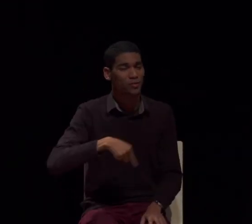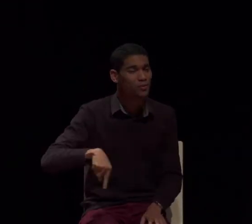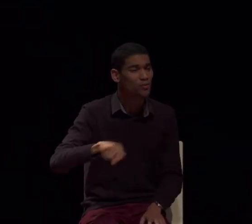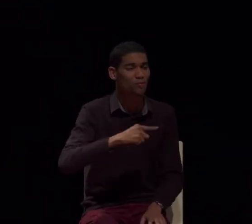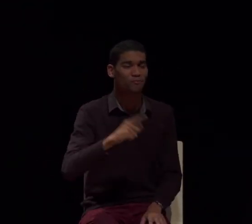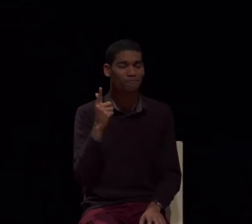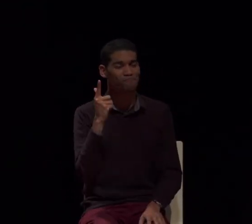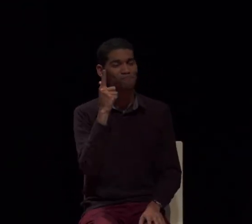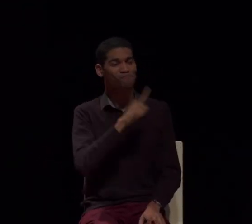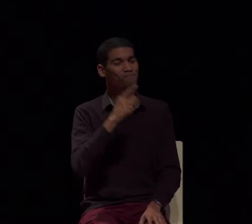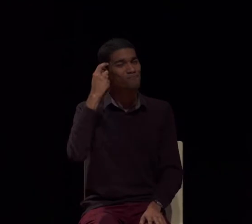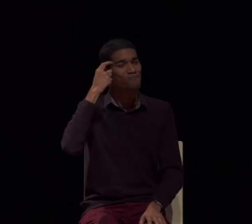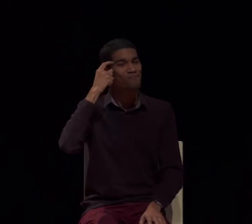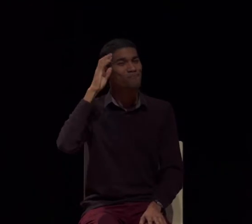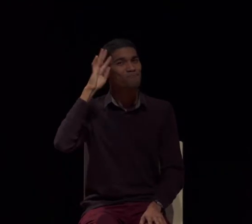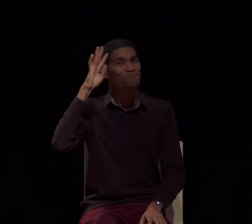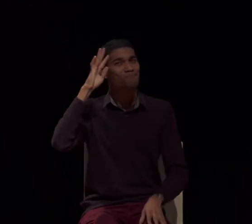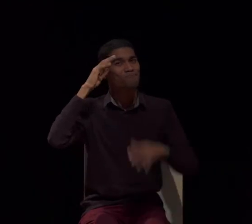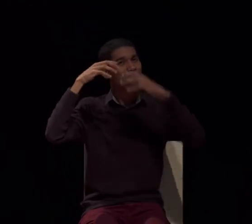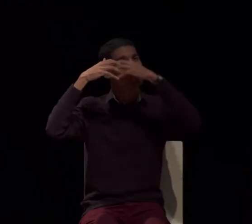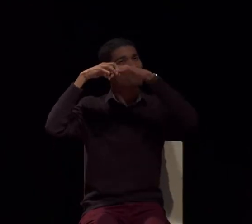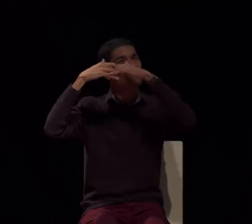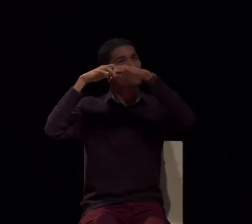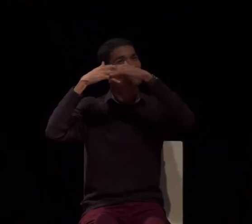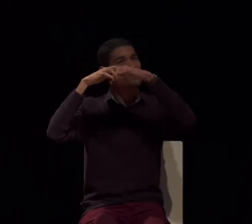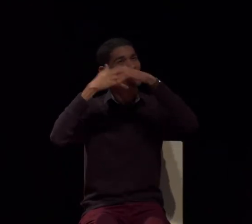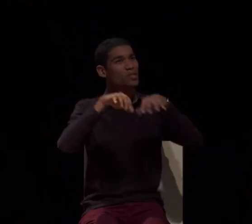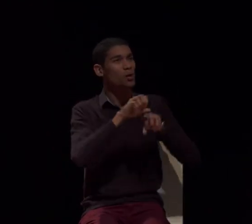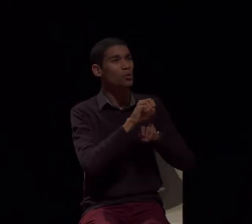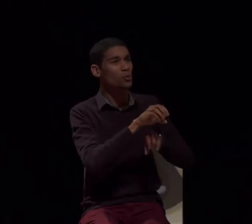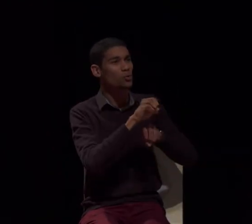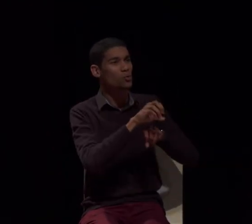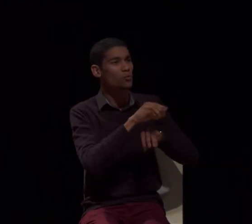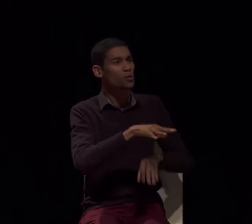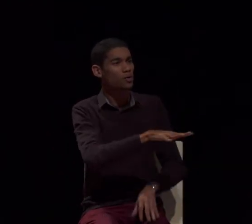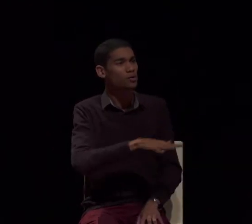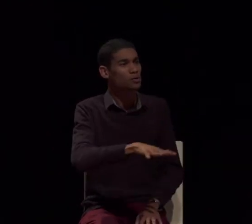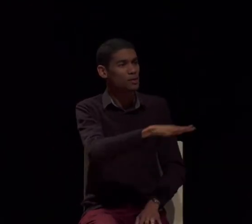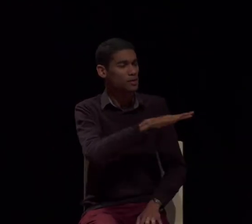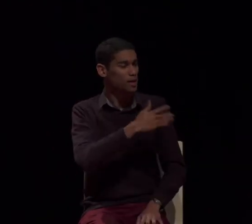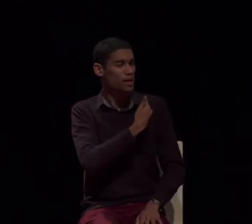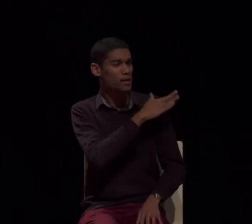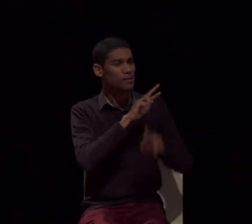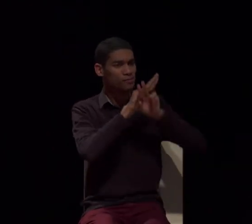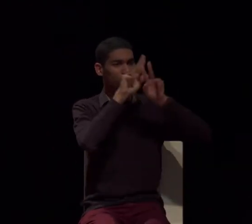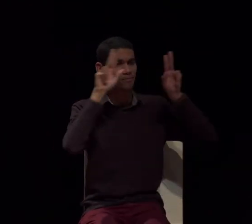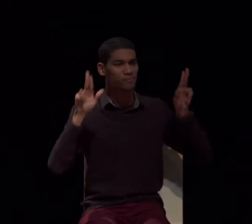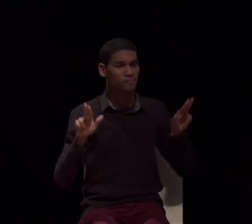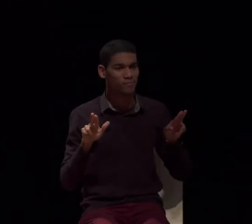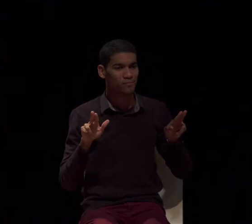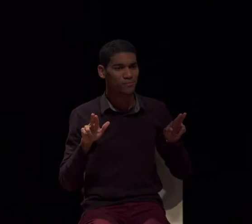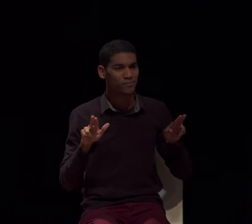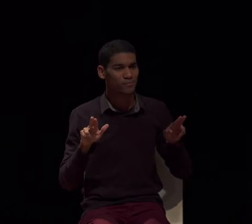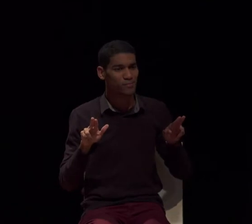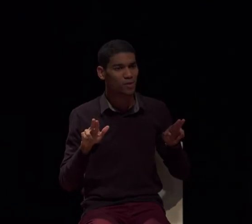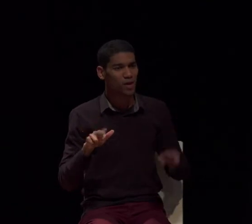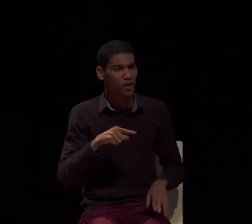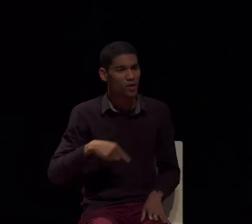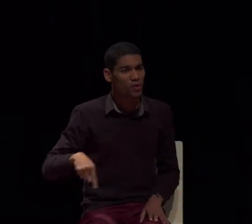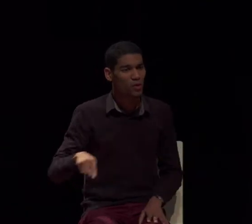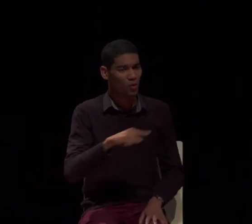uma educação antirracista né considerando que nós fazemos parte disso